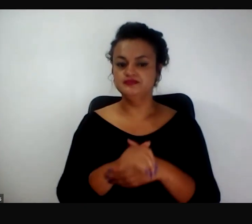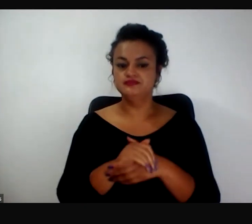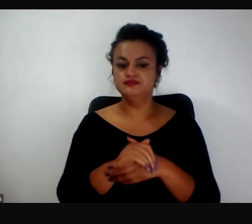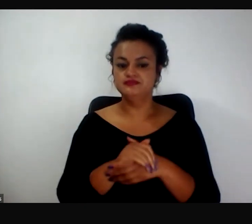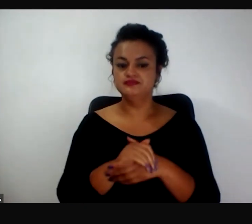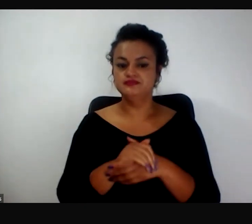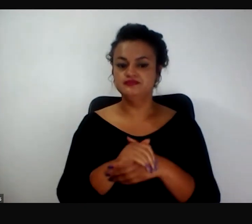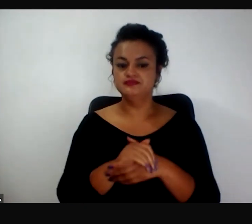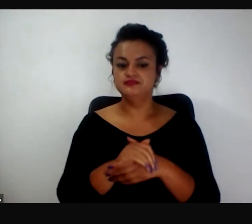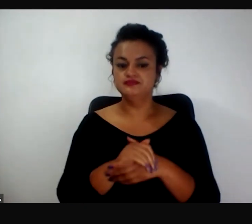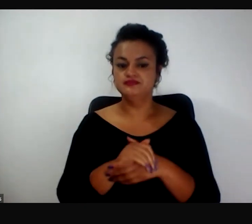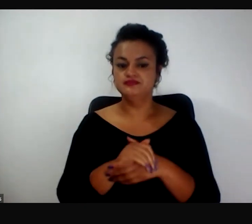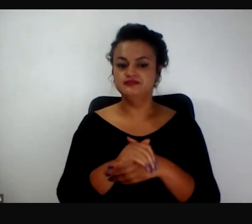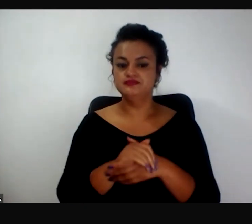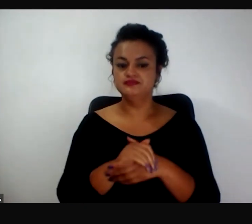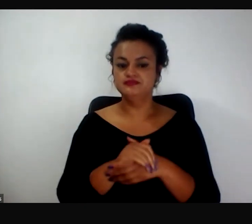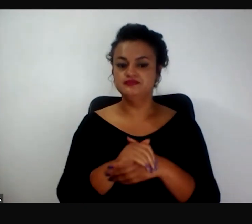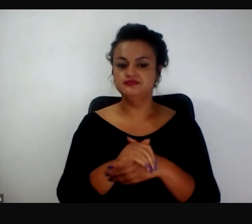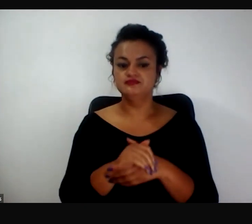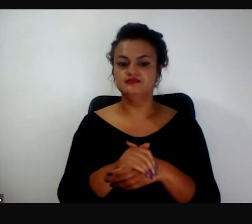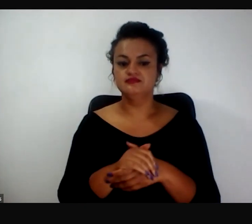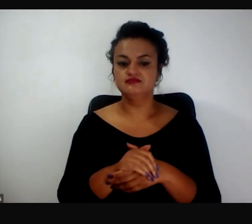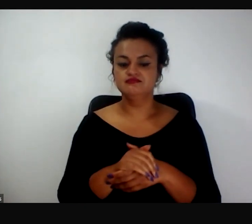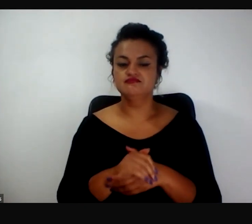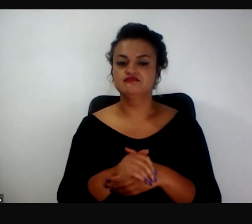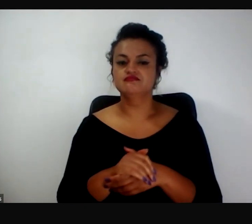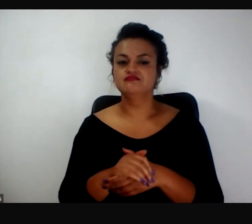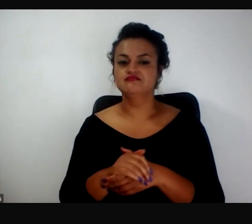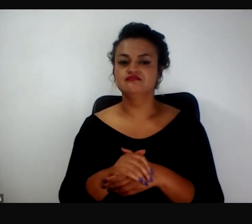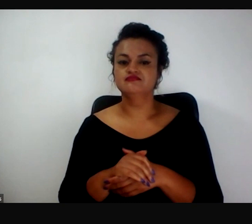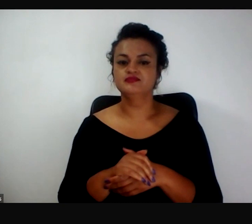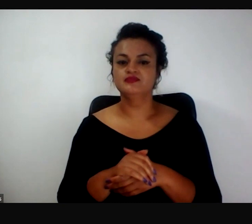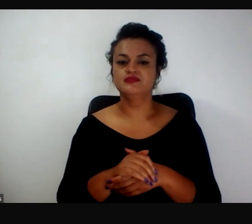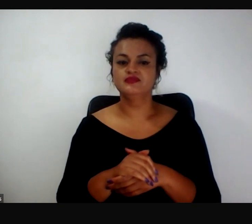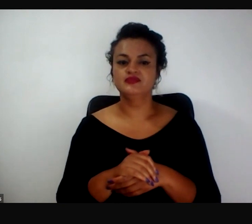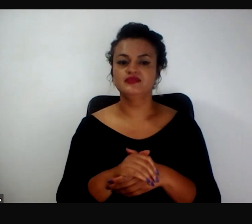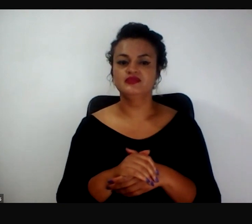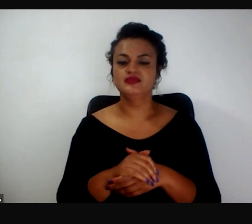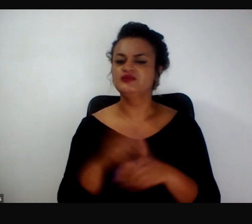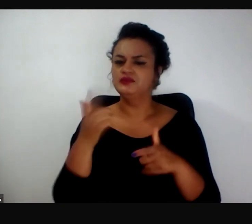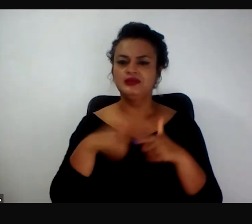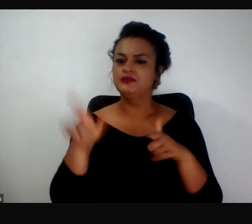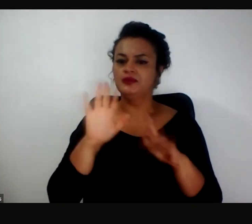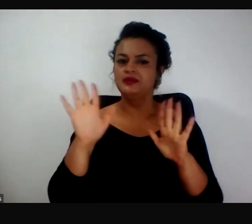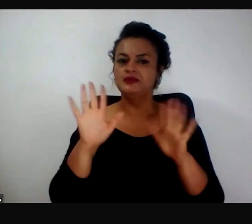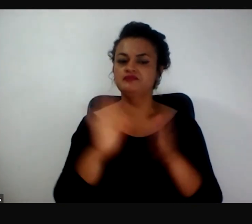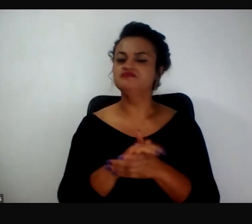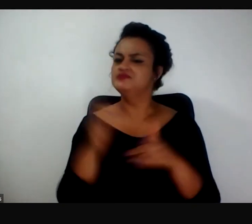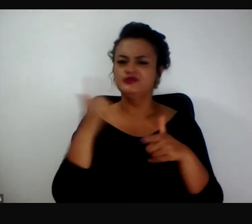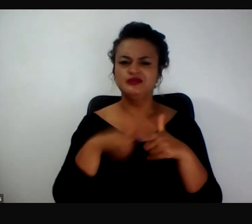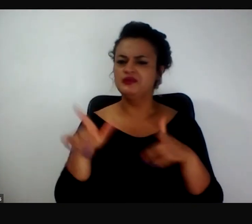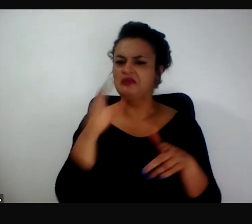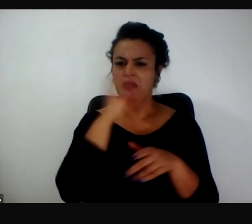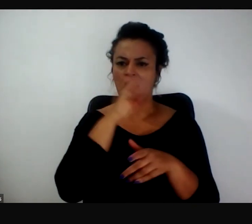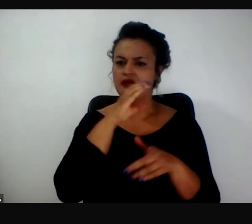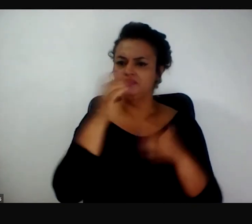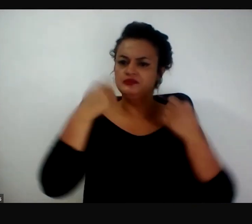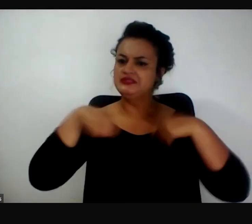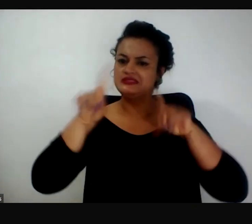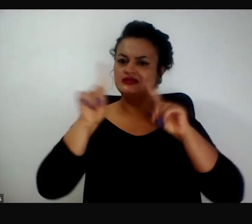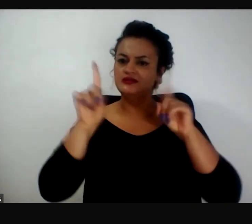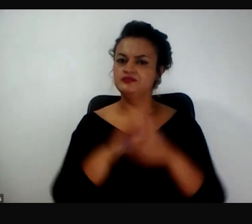obrigado. Reunidos, todos da bancada sorriem. É perigoso. Não tem problema. Muito Não tenho obrigado. pressa.